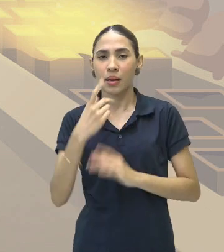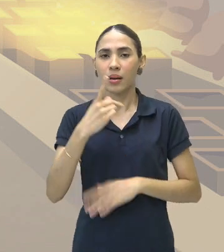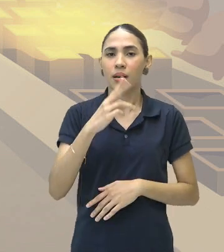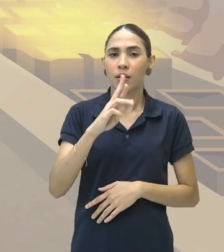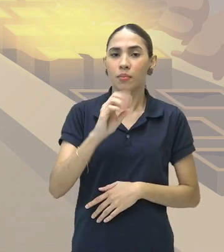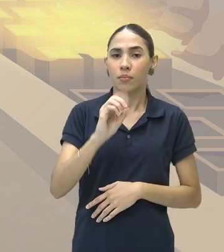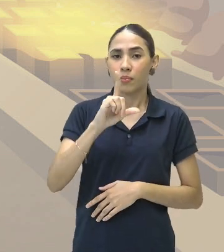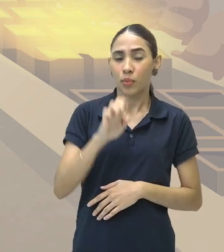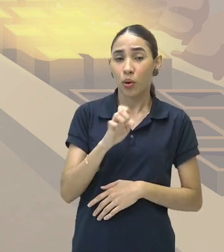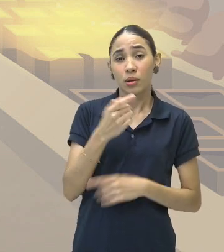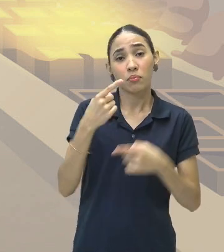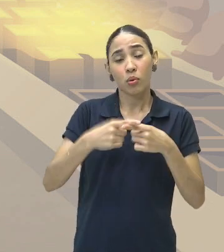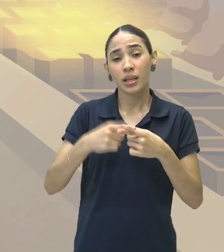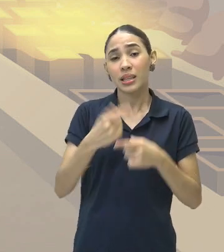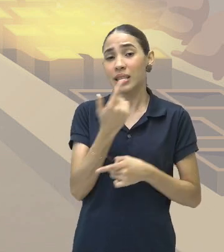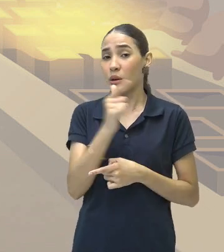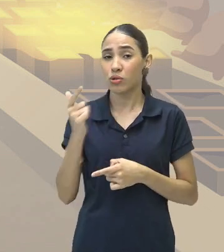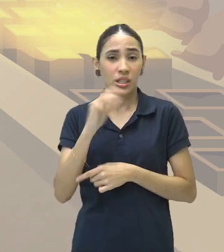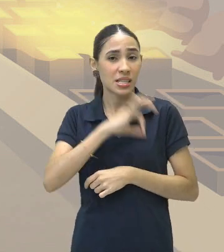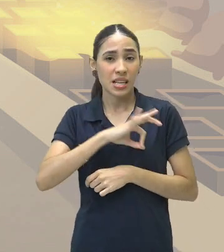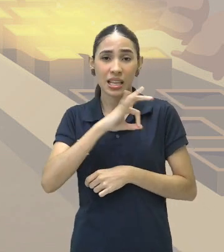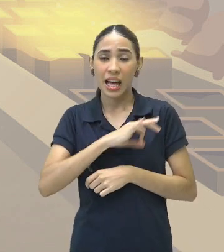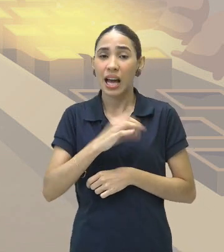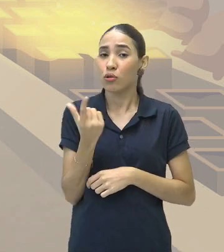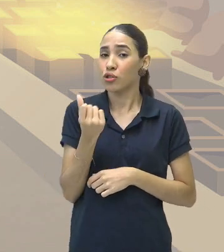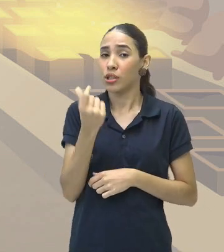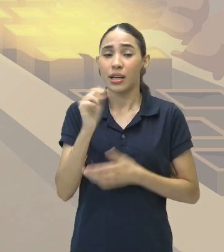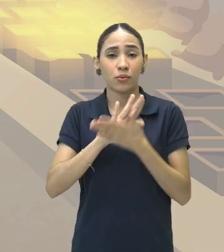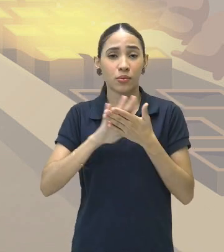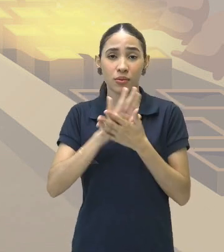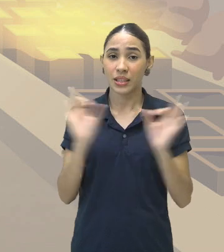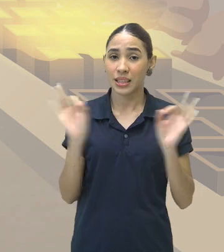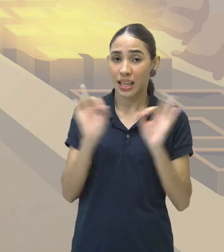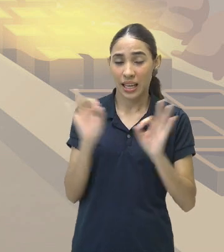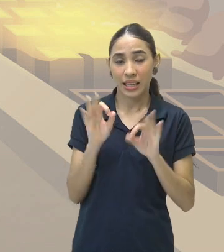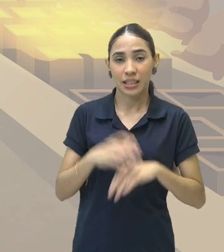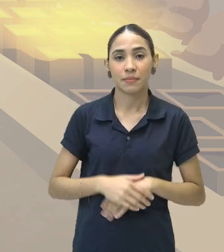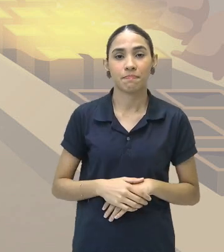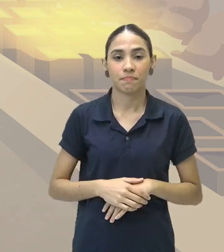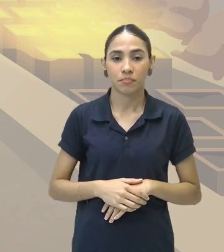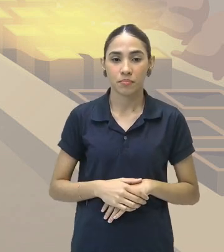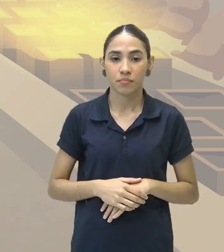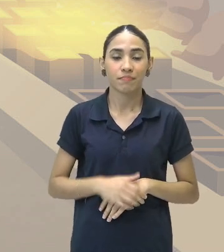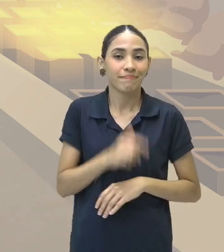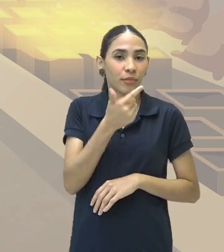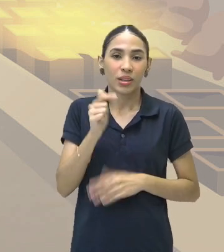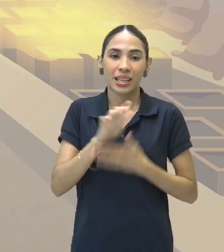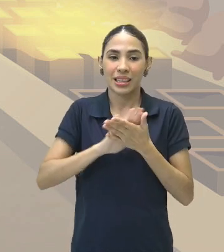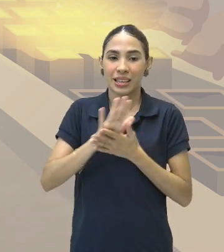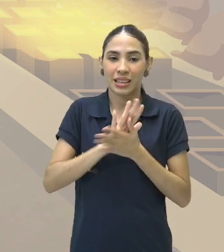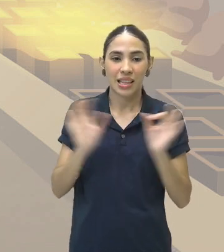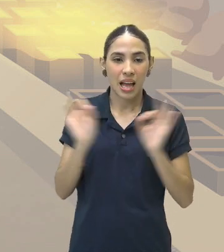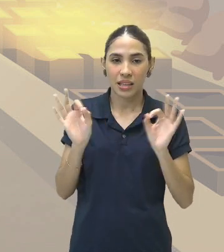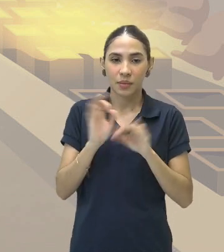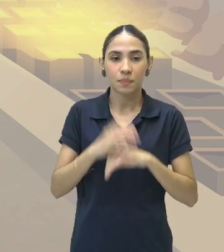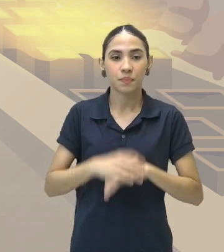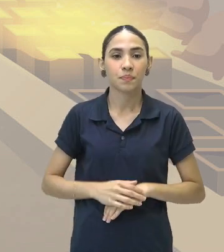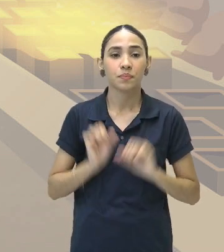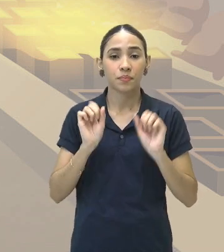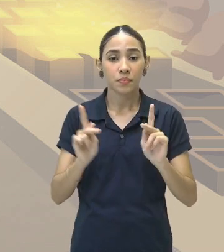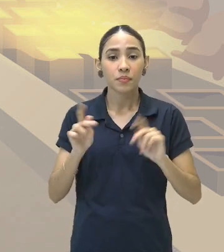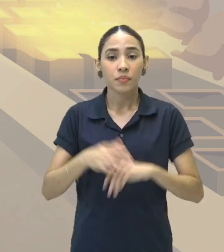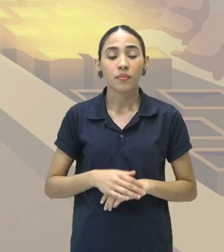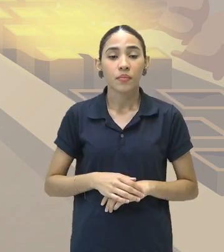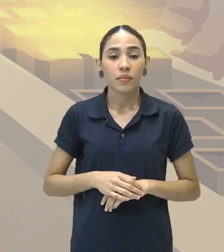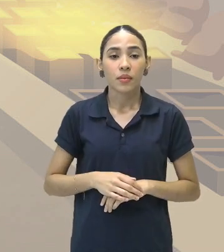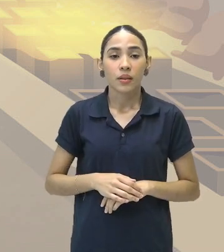tipo de recurso. Então, a gente tem aqui o proletariado, que não tem nenhum tipo de recurso, não tem nenhum bem, certo? Então, nós